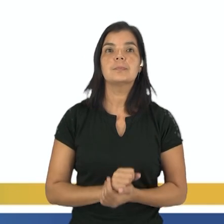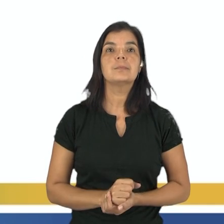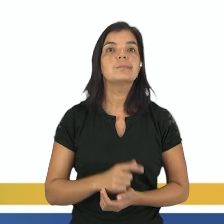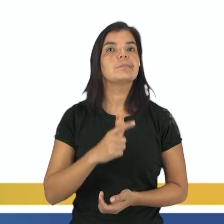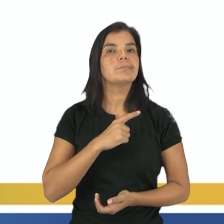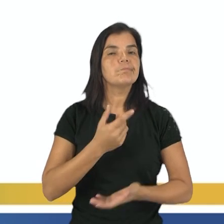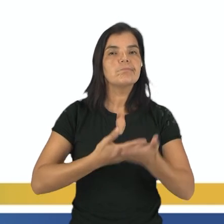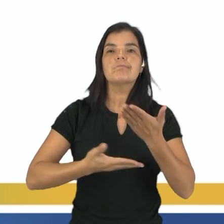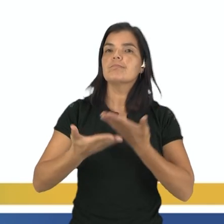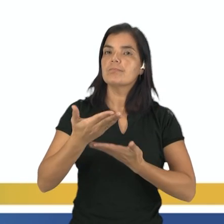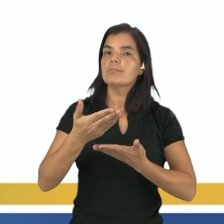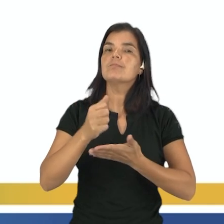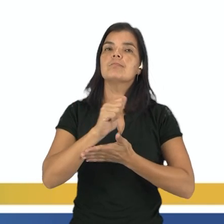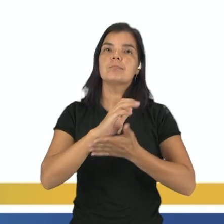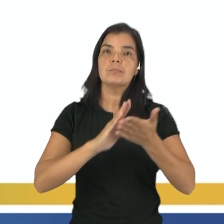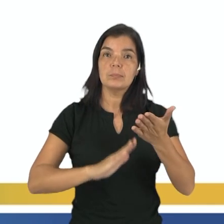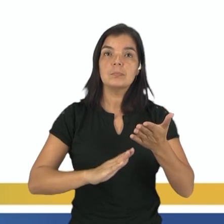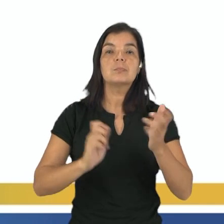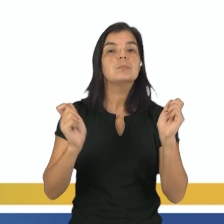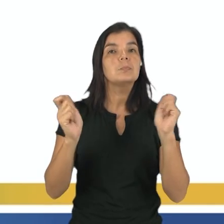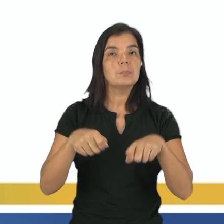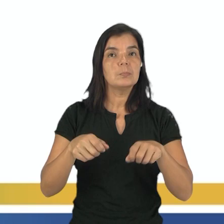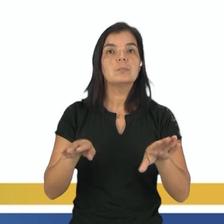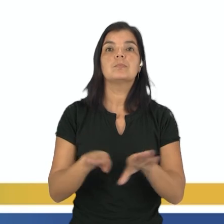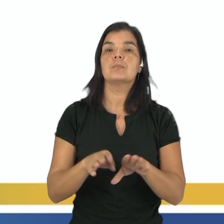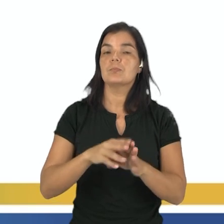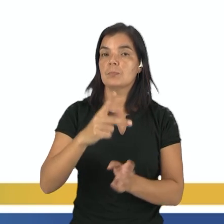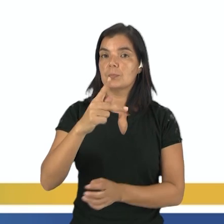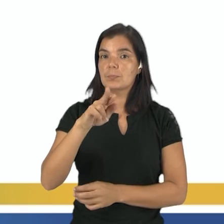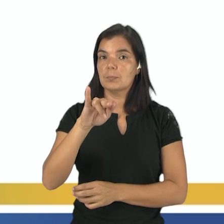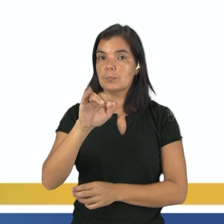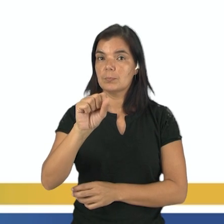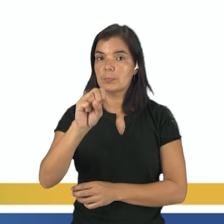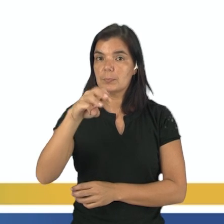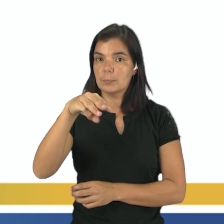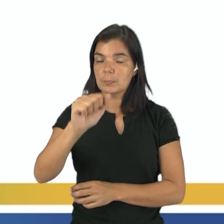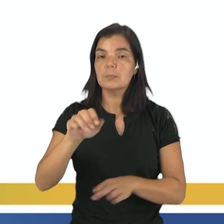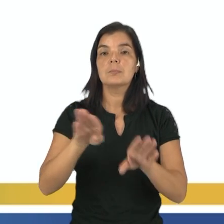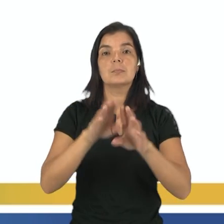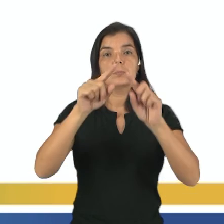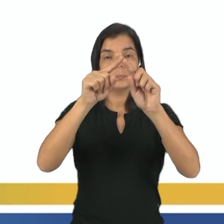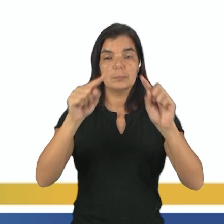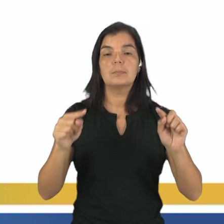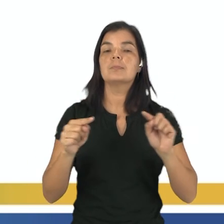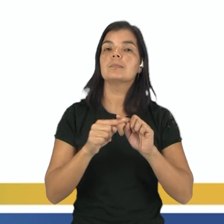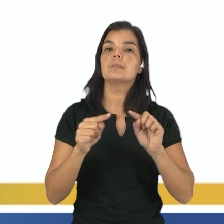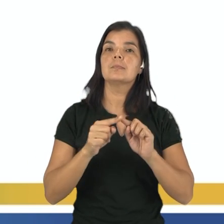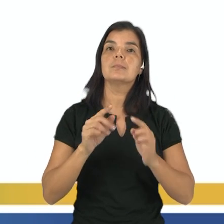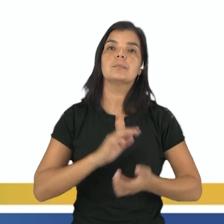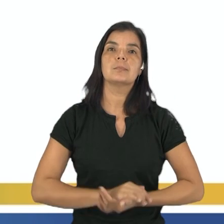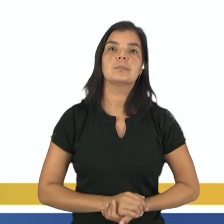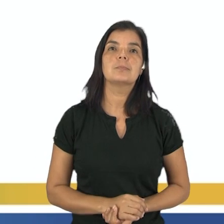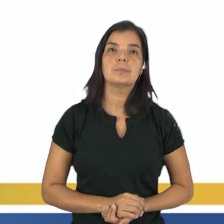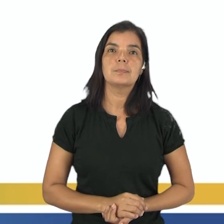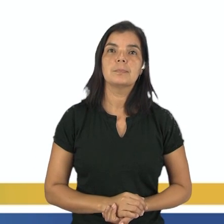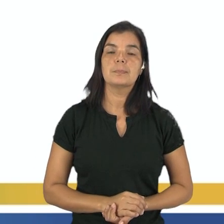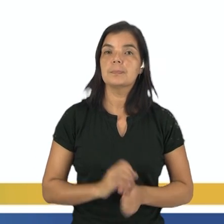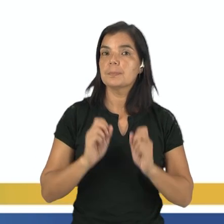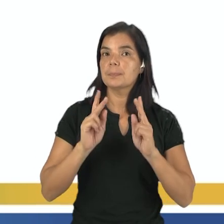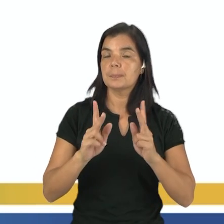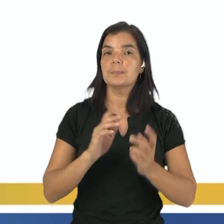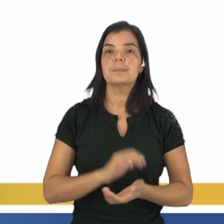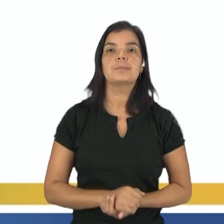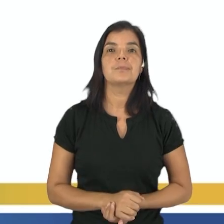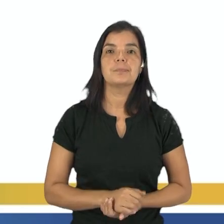E também nós vimos algumas situaçõezinhas que envolvem esses elementos desses prismas e dessas pirâmides,